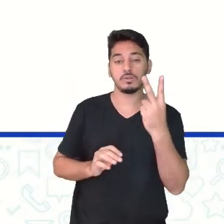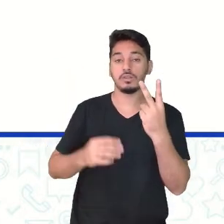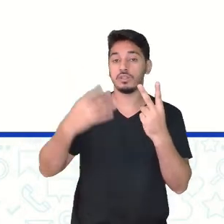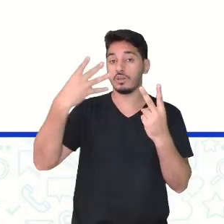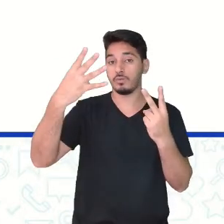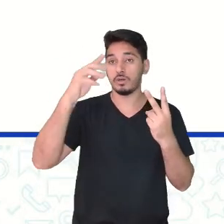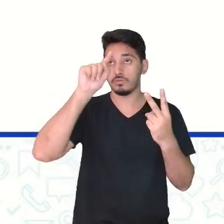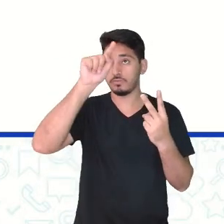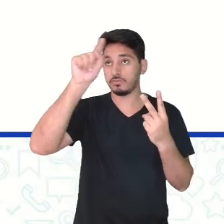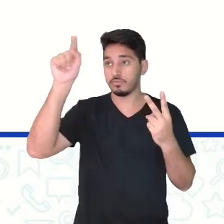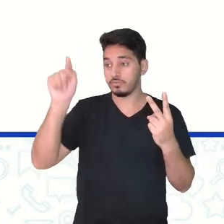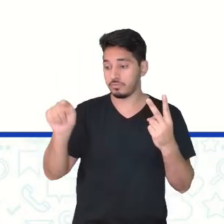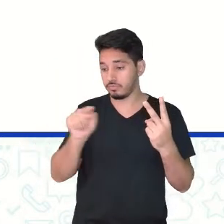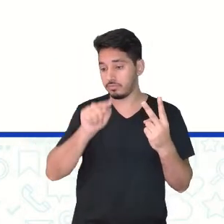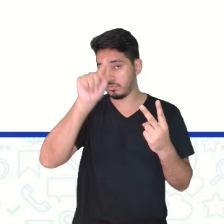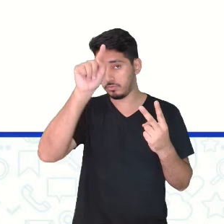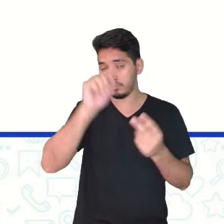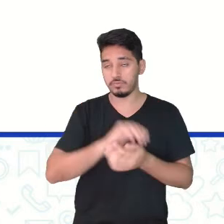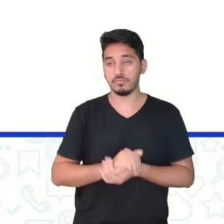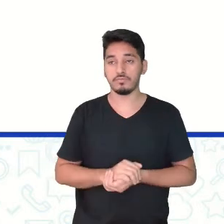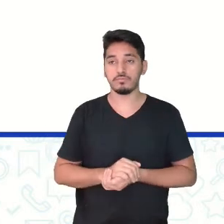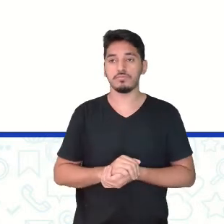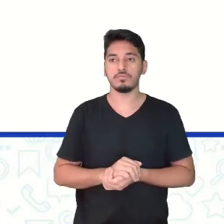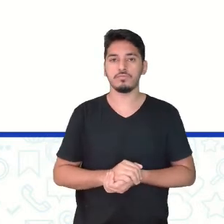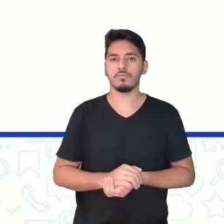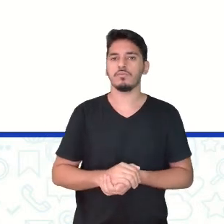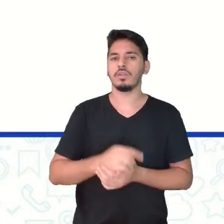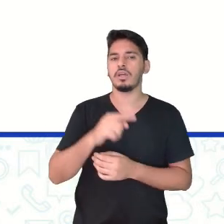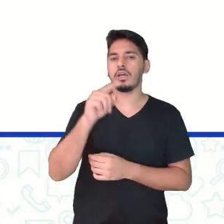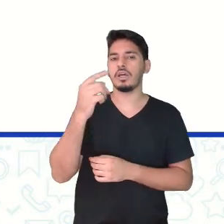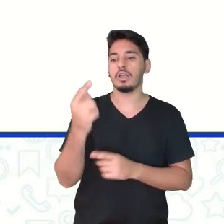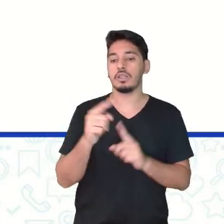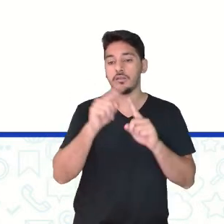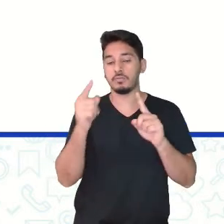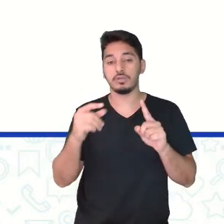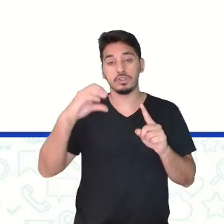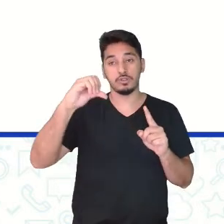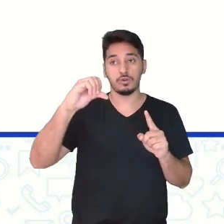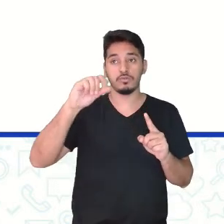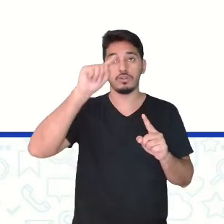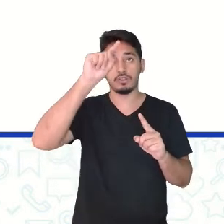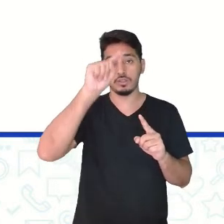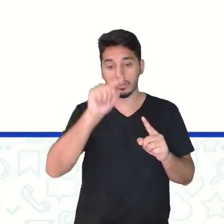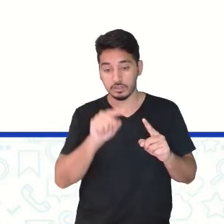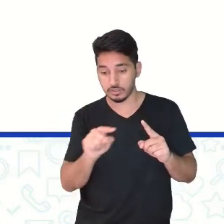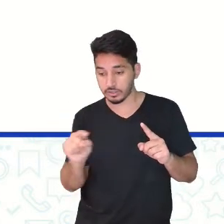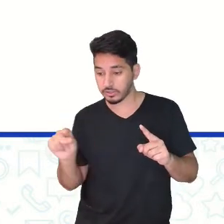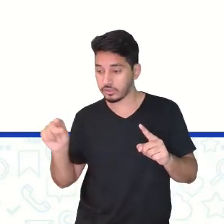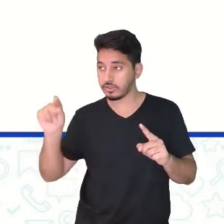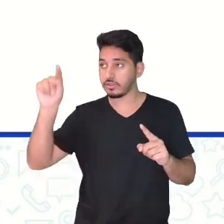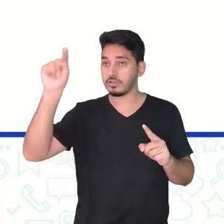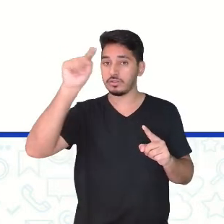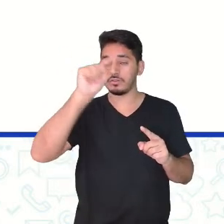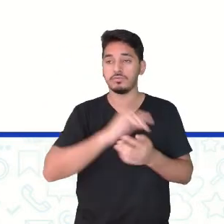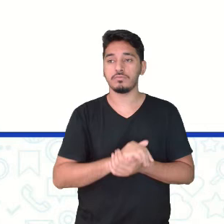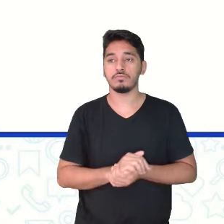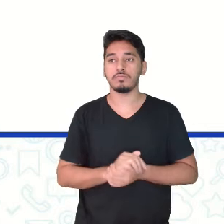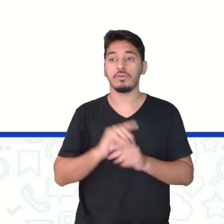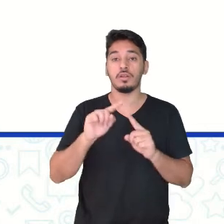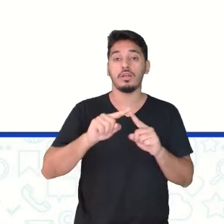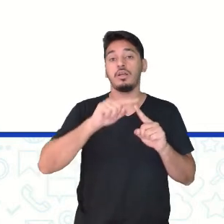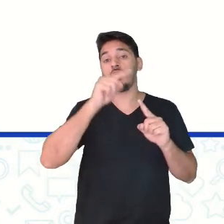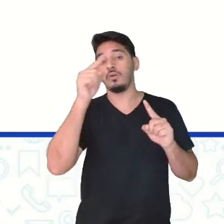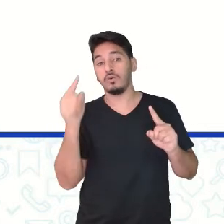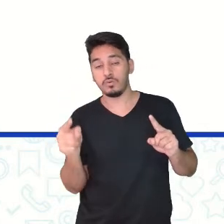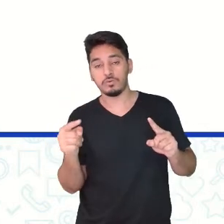tem 4 pontos que formam um quadrado, a terceira figura tem 9 pontos, que formam essa figura aí, com vários quadrados, e